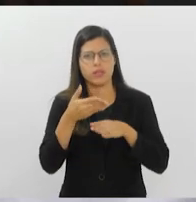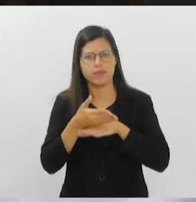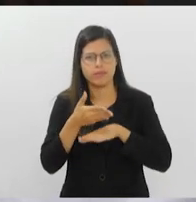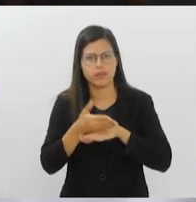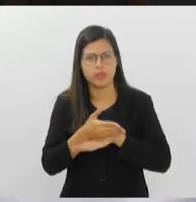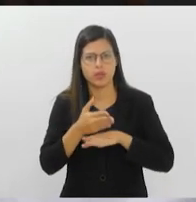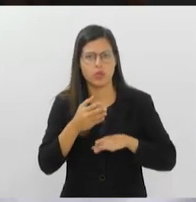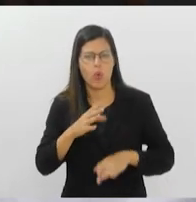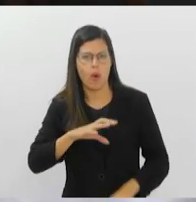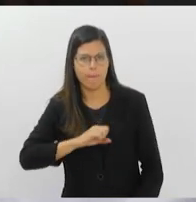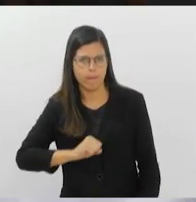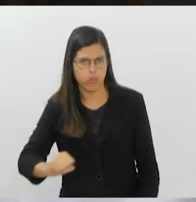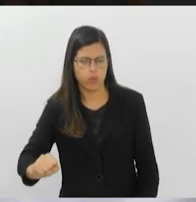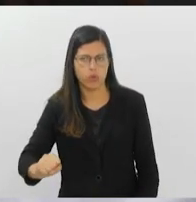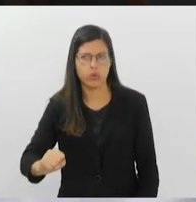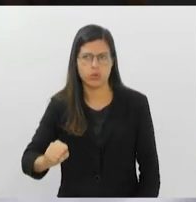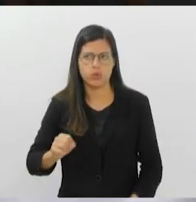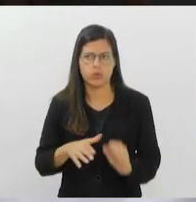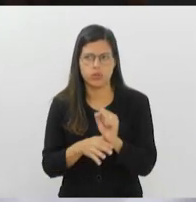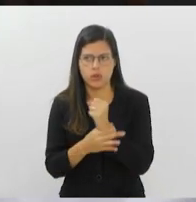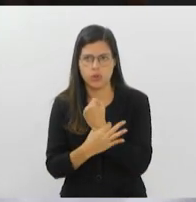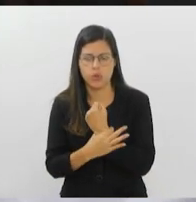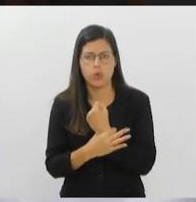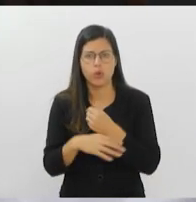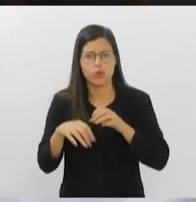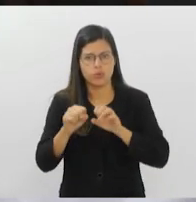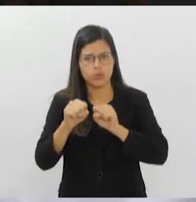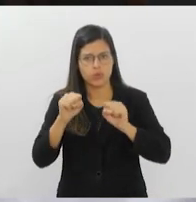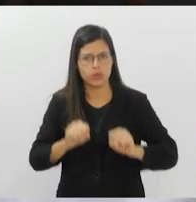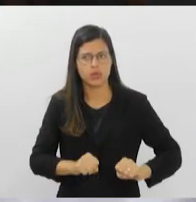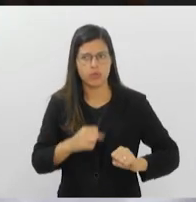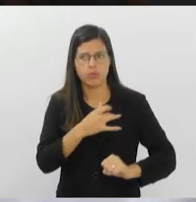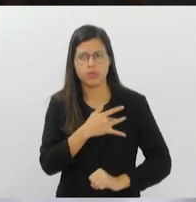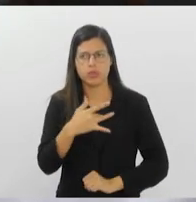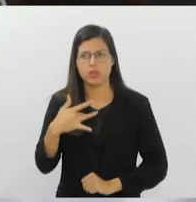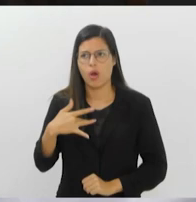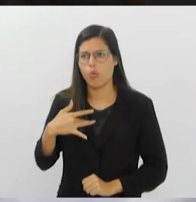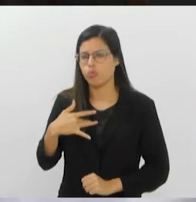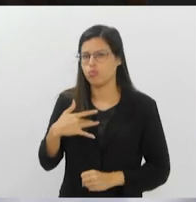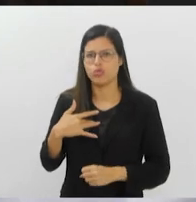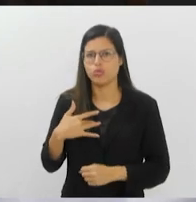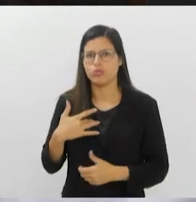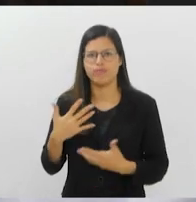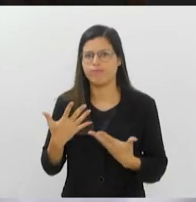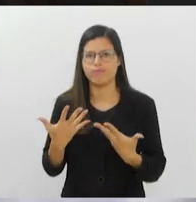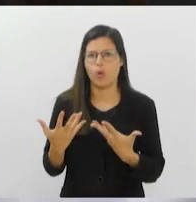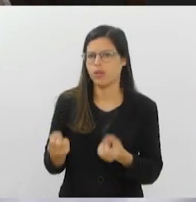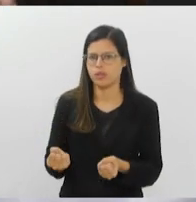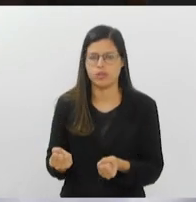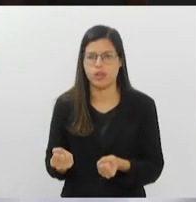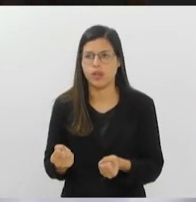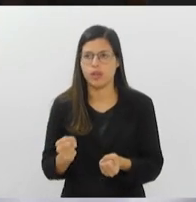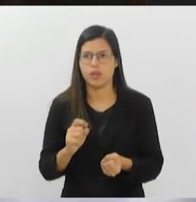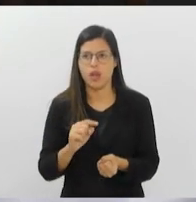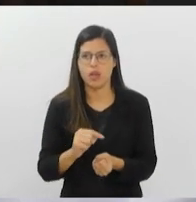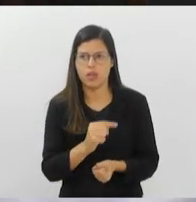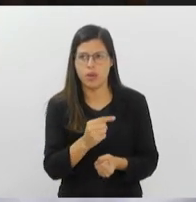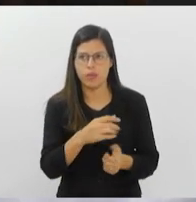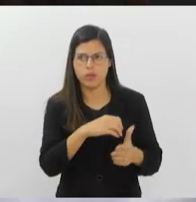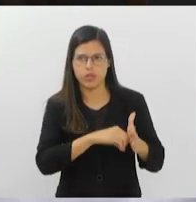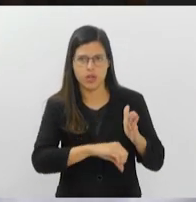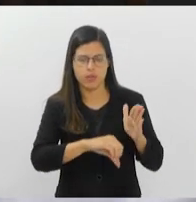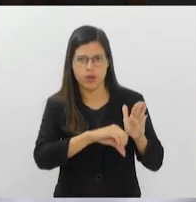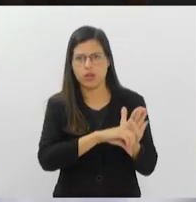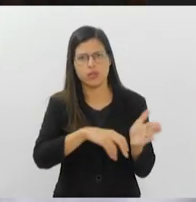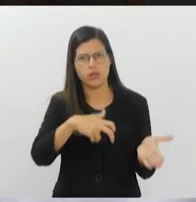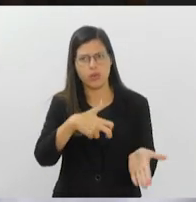semanas, vão vendo o próprio sistema de saúde negar a atenção que elas têm direito, para depois serem criminalizadas com